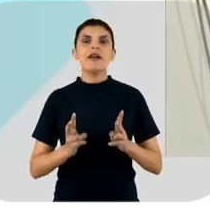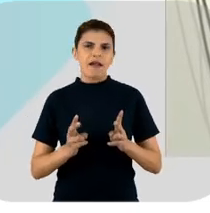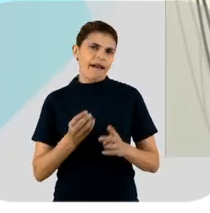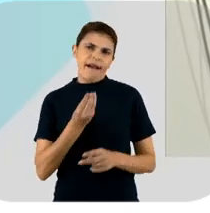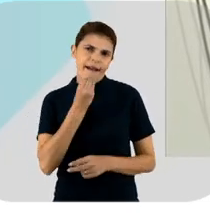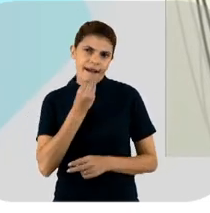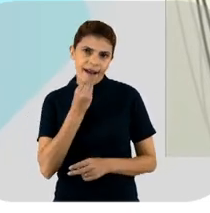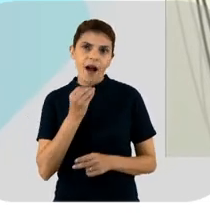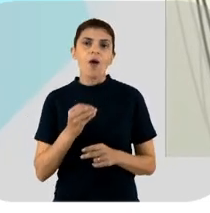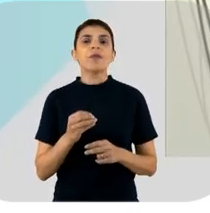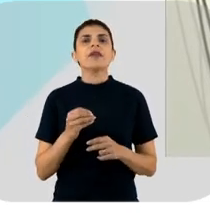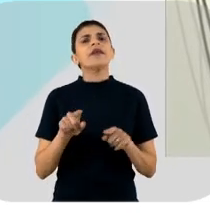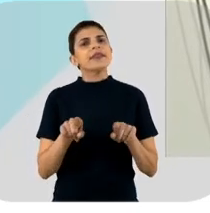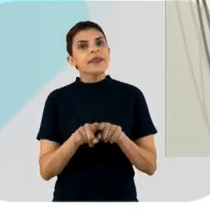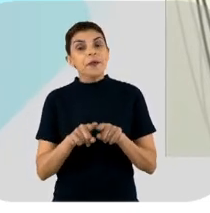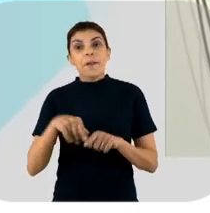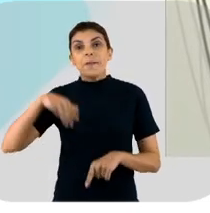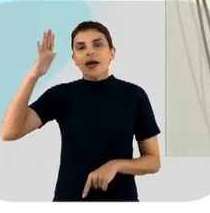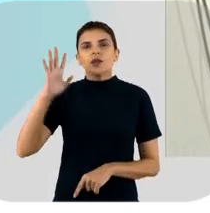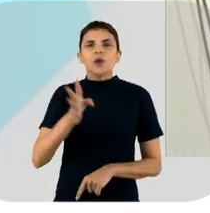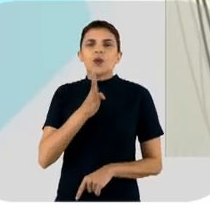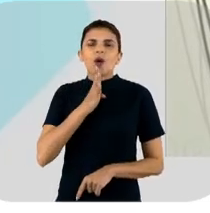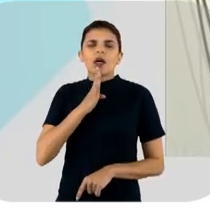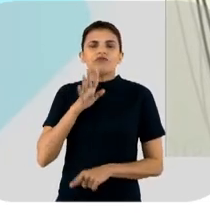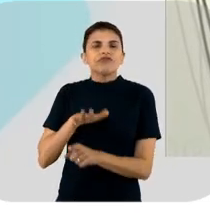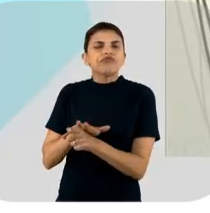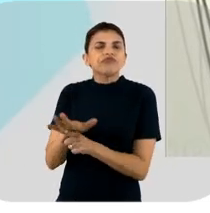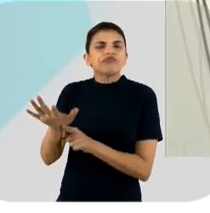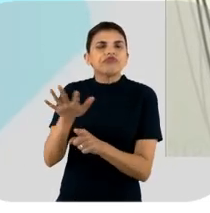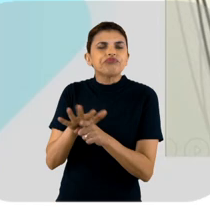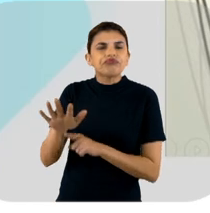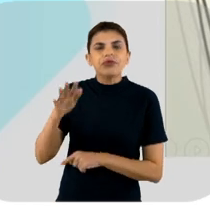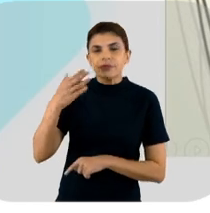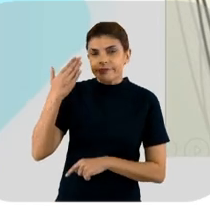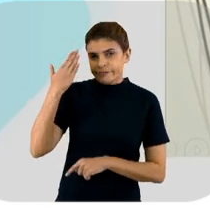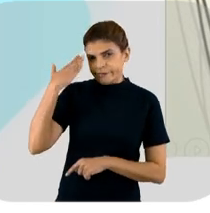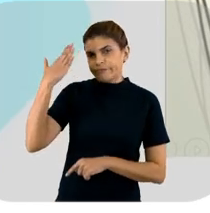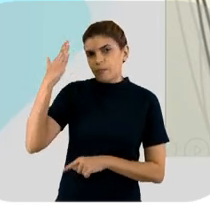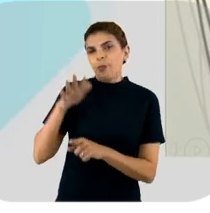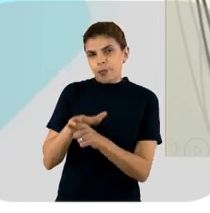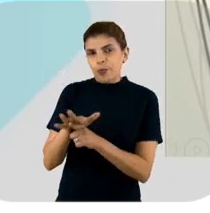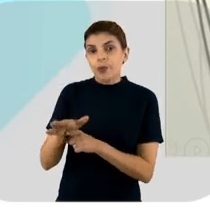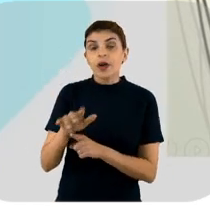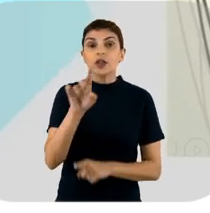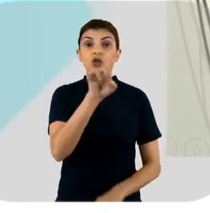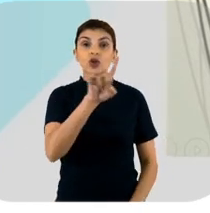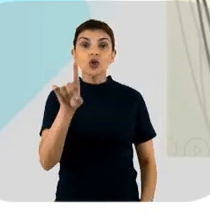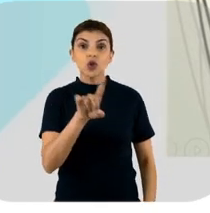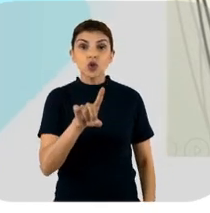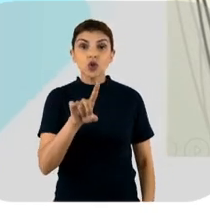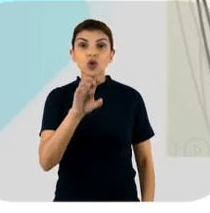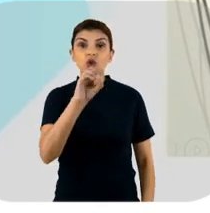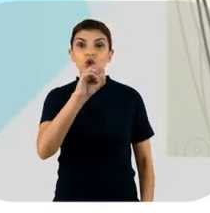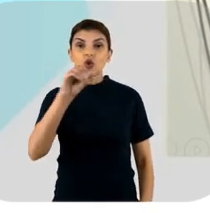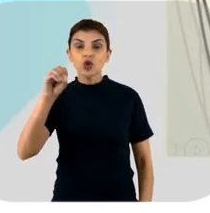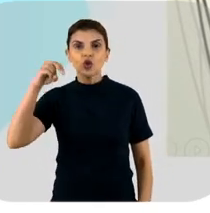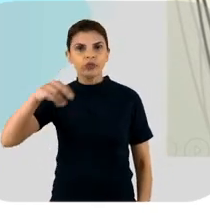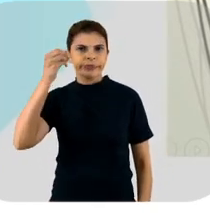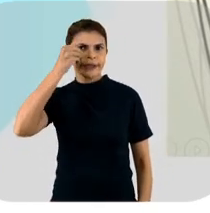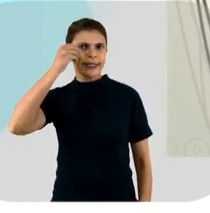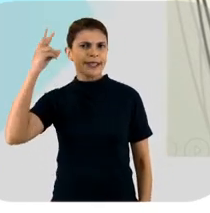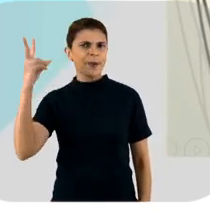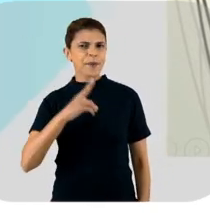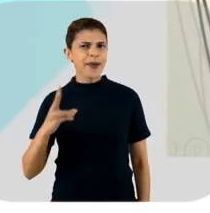tiver banda, claro. Mas a mais popular foi o Zoom, né? A Zoom, ela Zoom porque ela foi muito